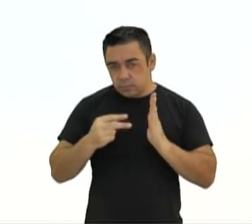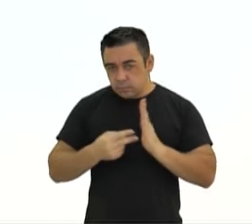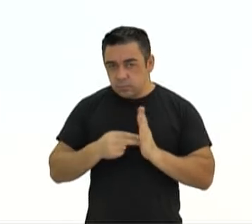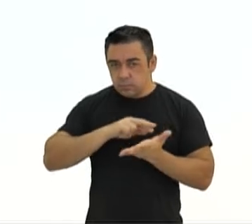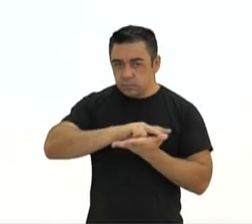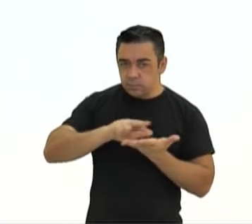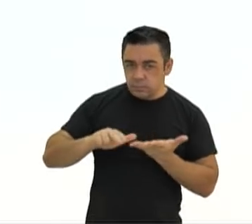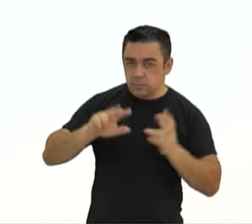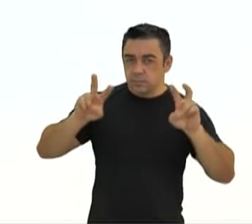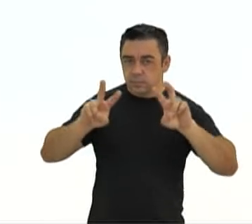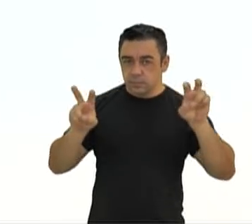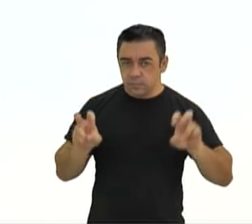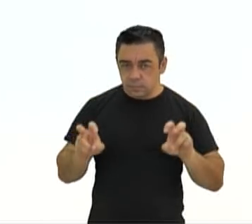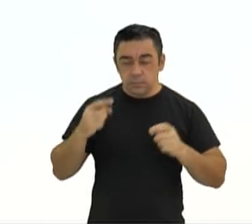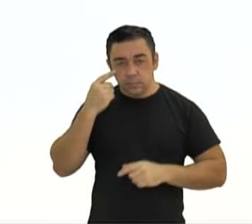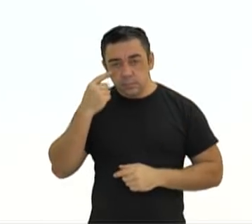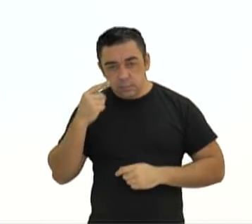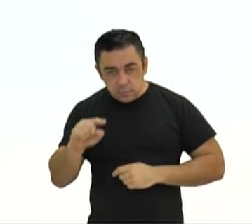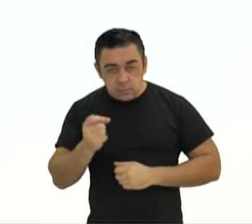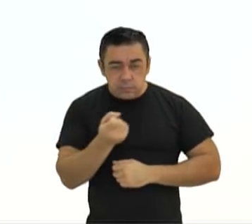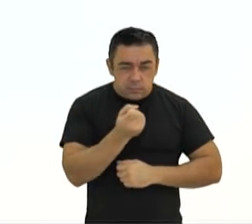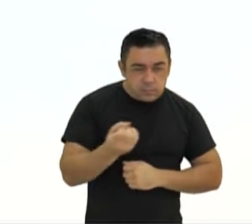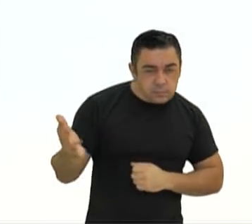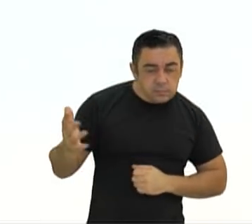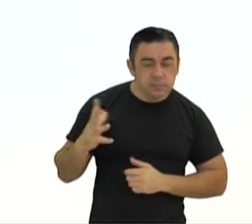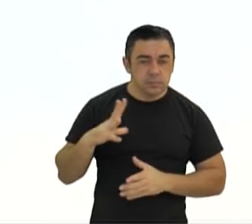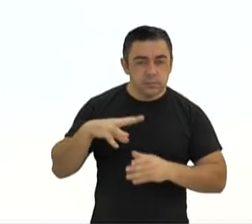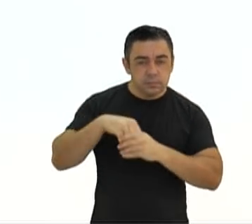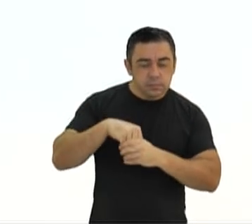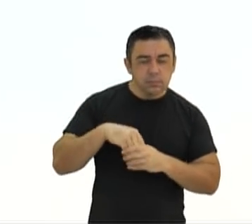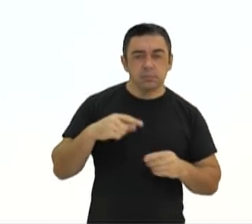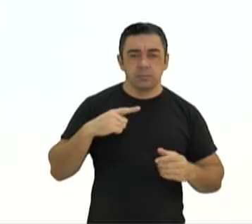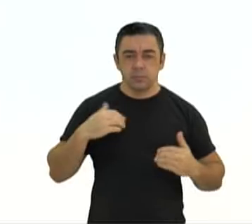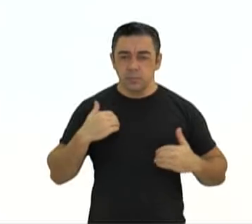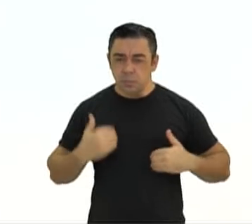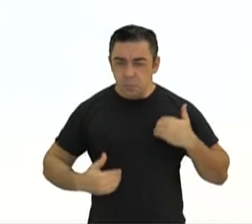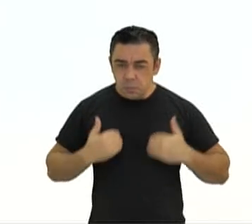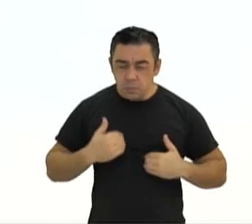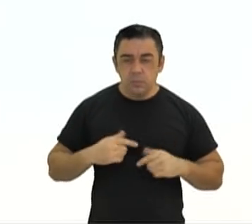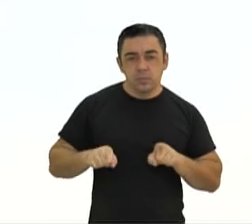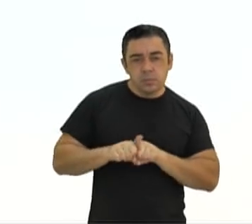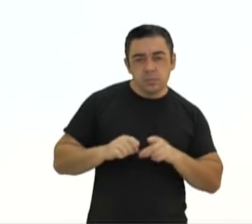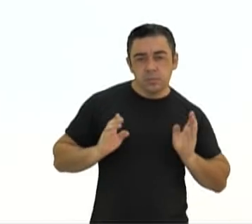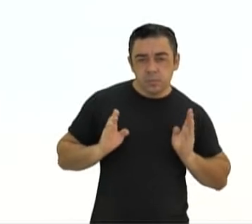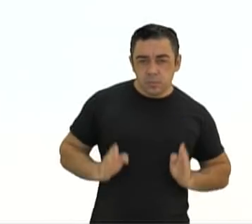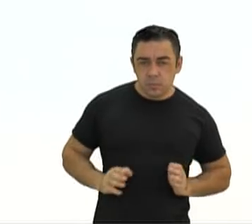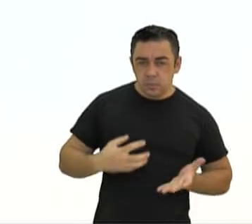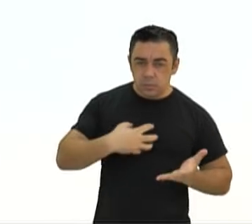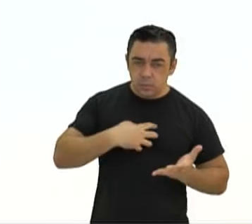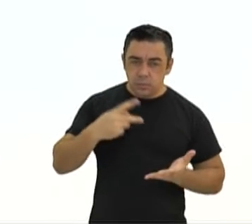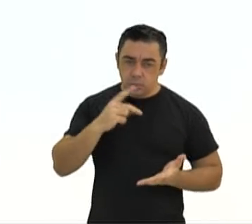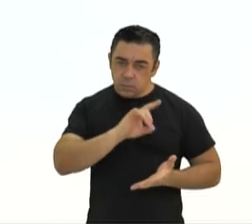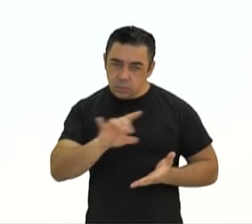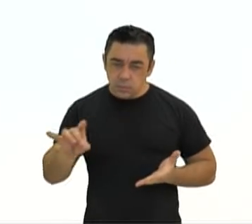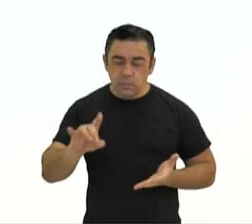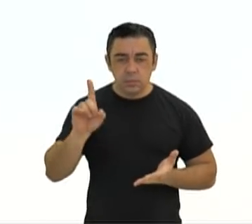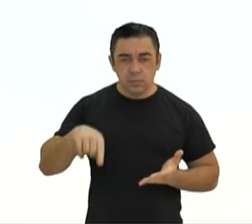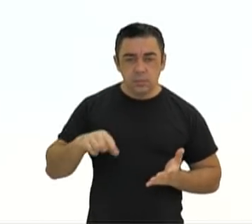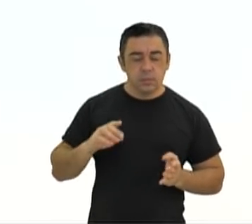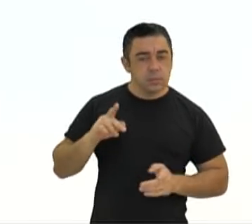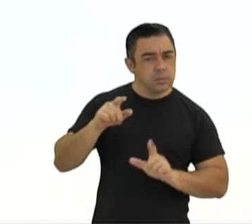diferentes expressões, vimos alguns elementos físicos e de personalidade que tornam um personagem